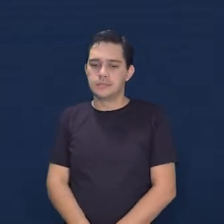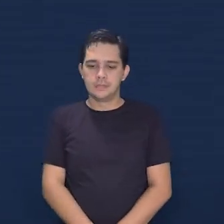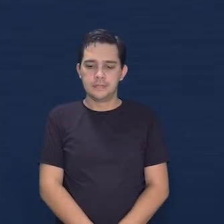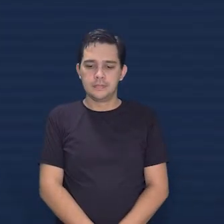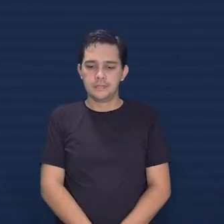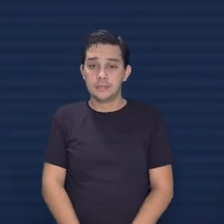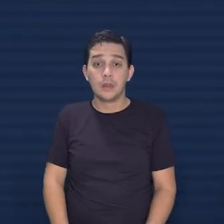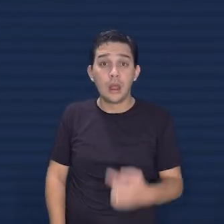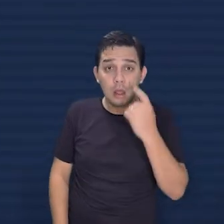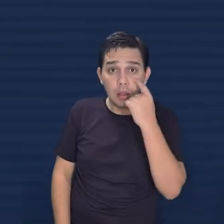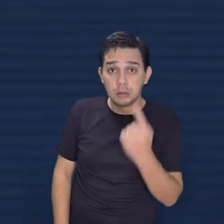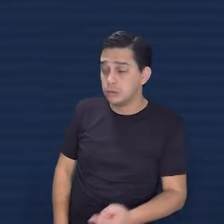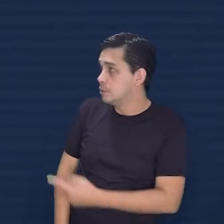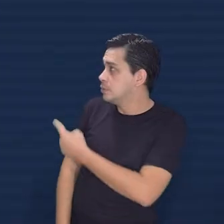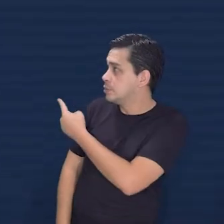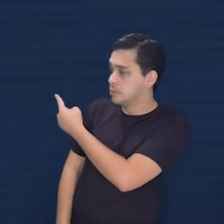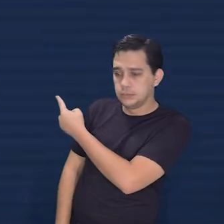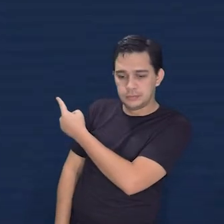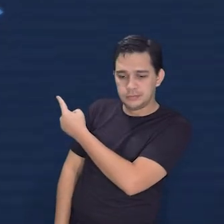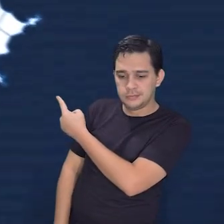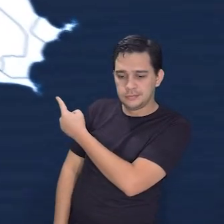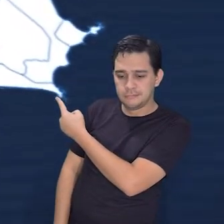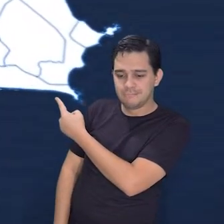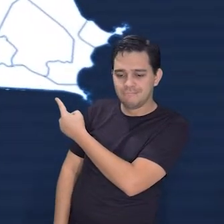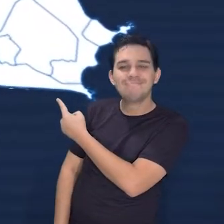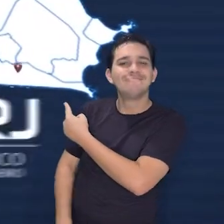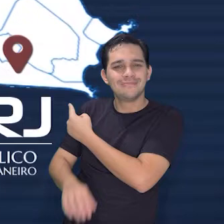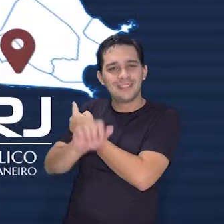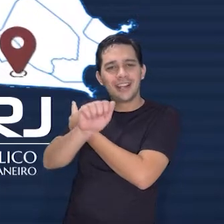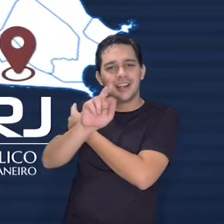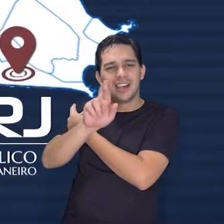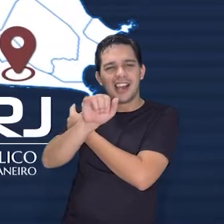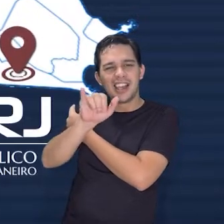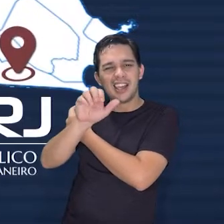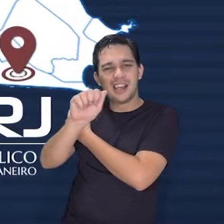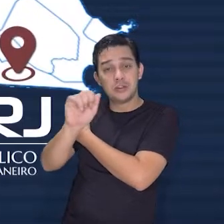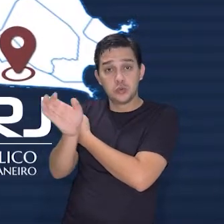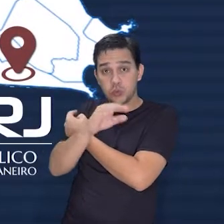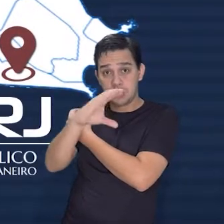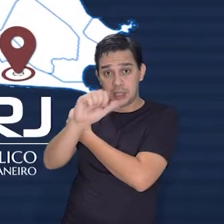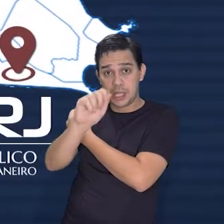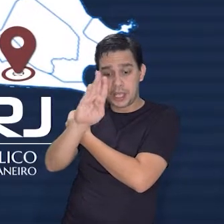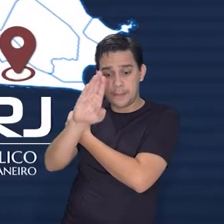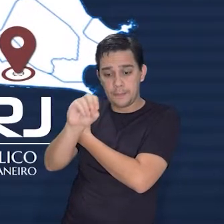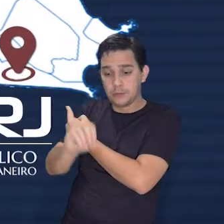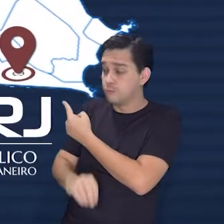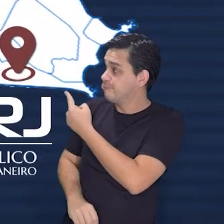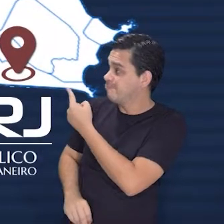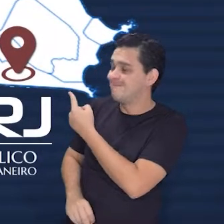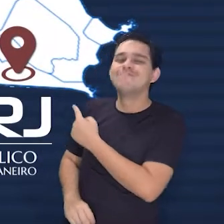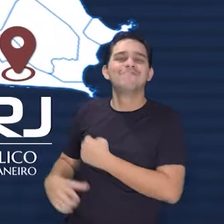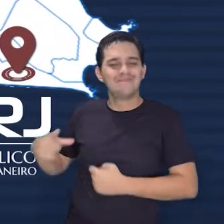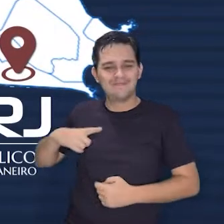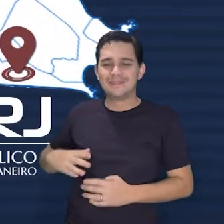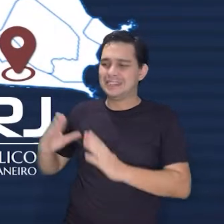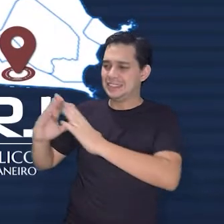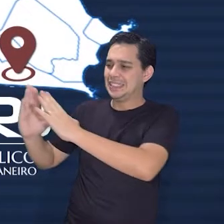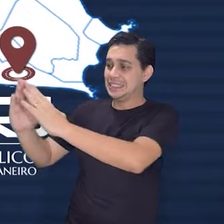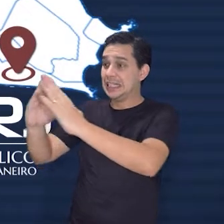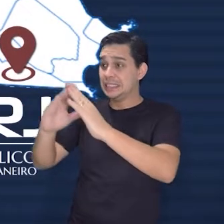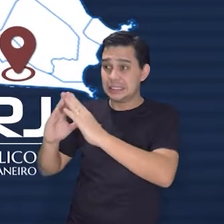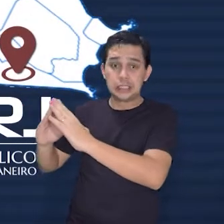Em Arraial do Cabo, o MPRJ obteve nova decisão mantendo ordem de desocupação de residências